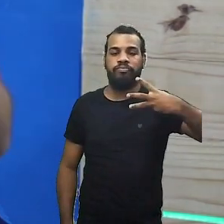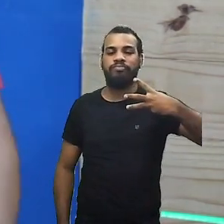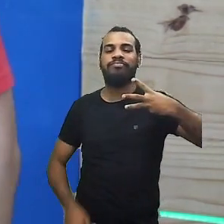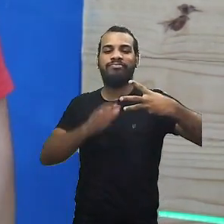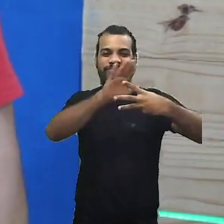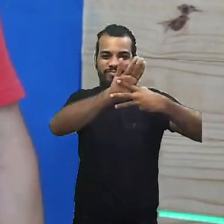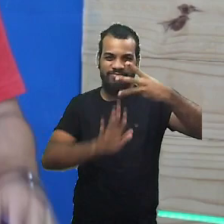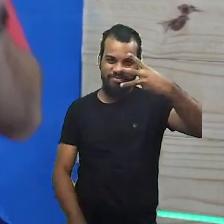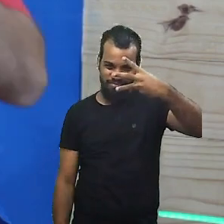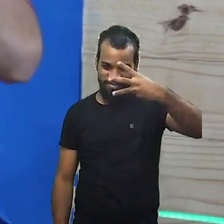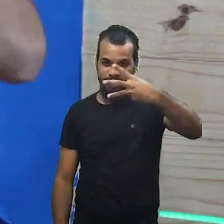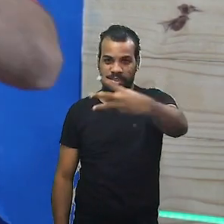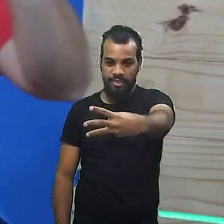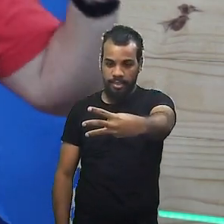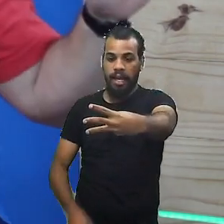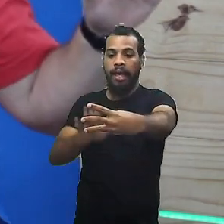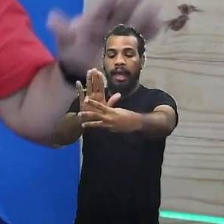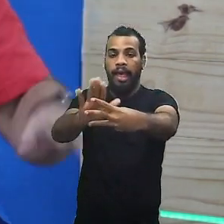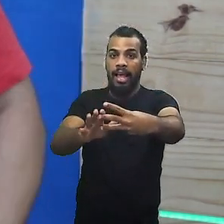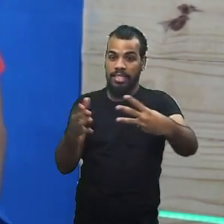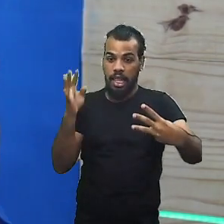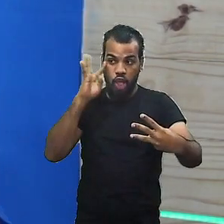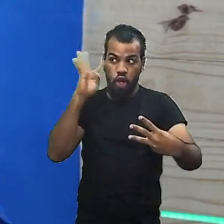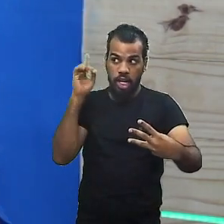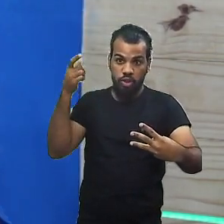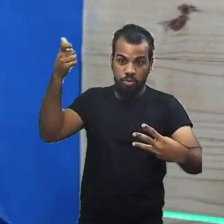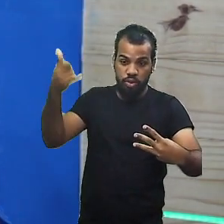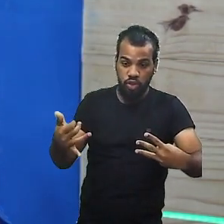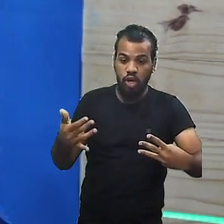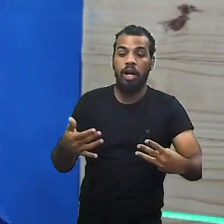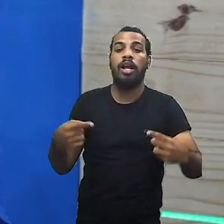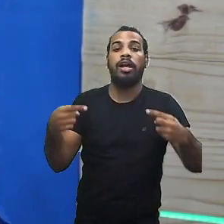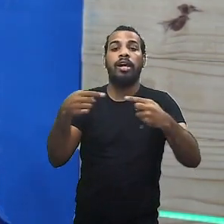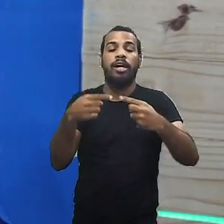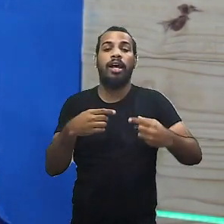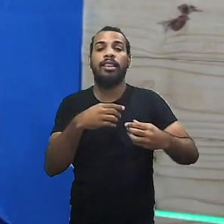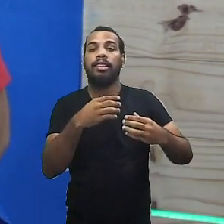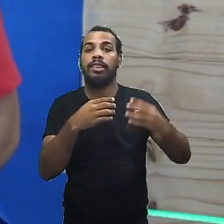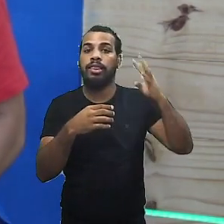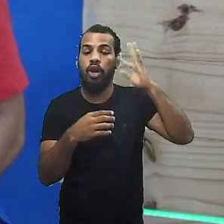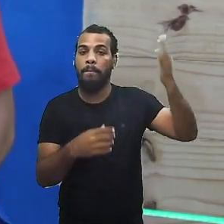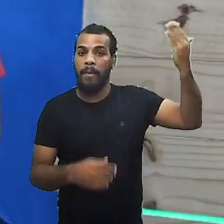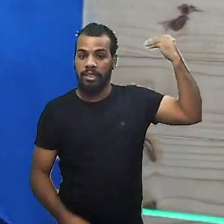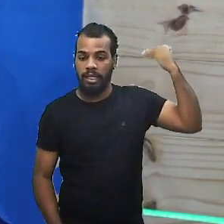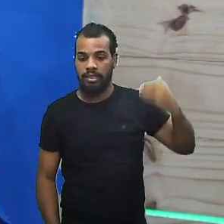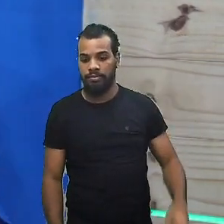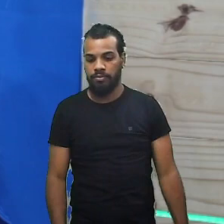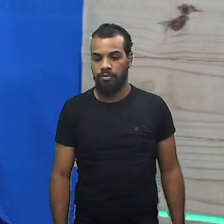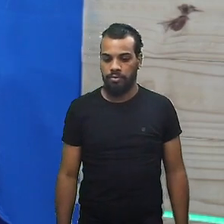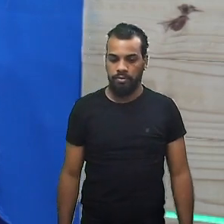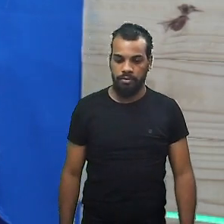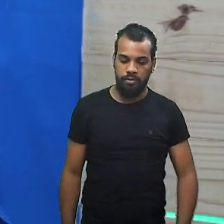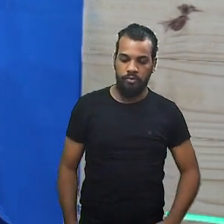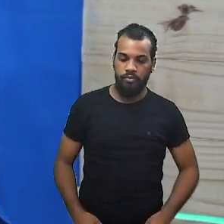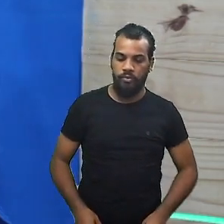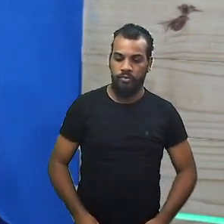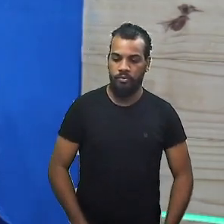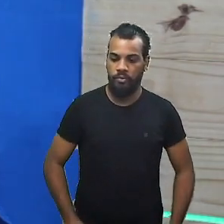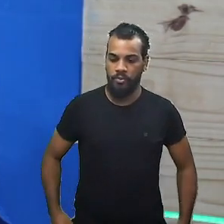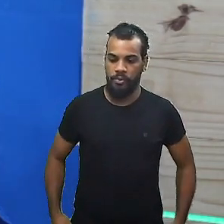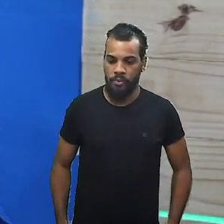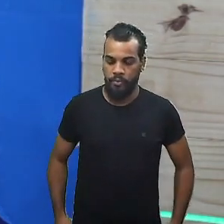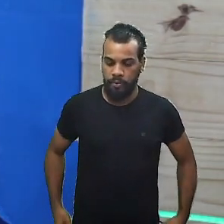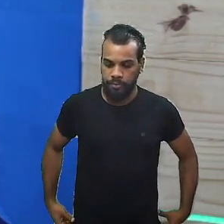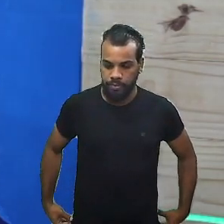da evolução molecular. A gente não pode esquecer. Agora, olha, uma coisa que também muita gente pensa errado sobre isso, tá? Muita gente pensa